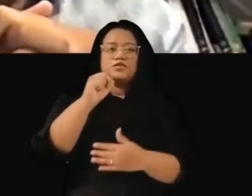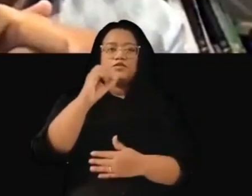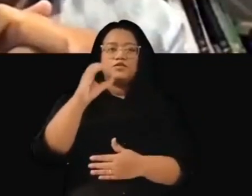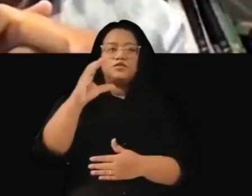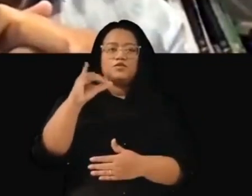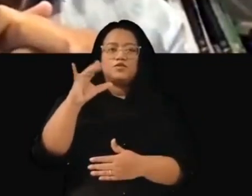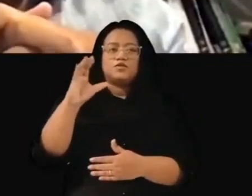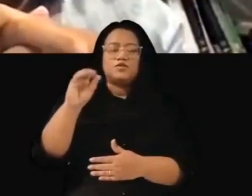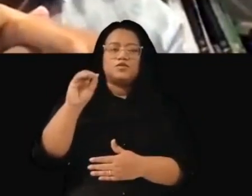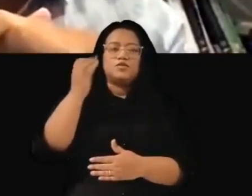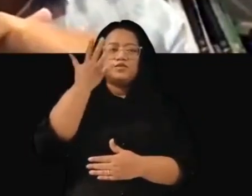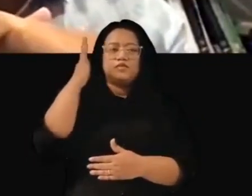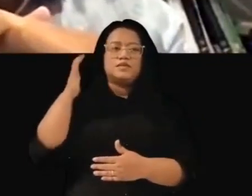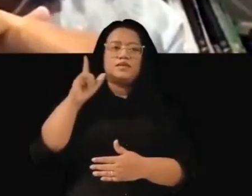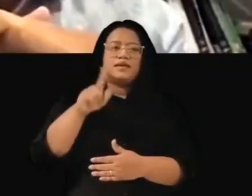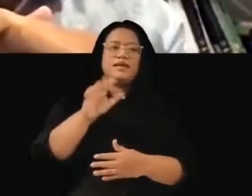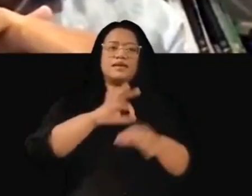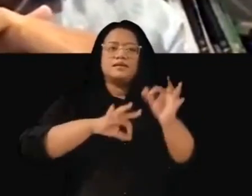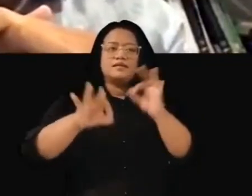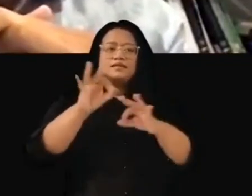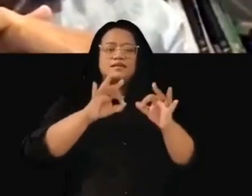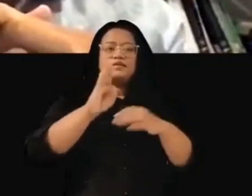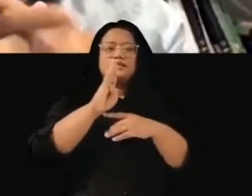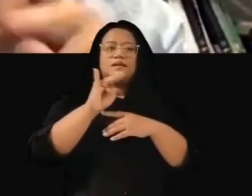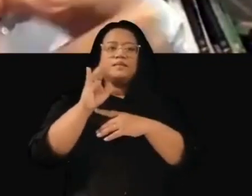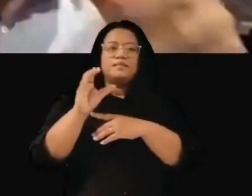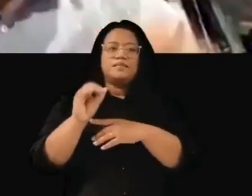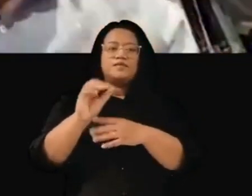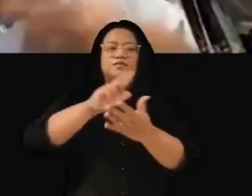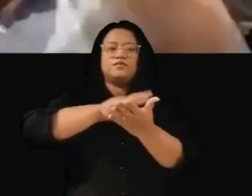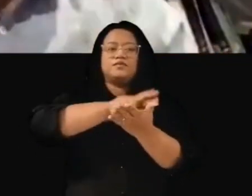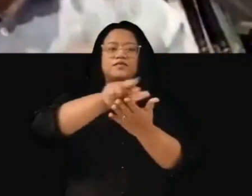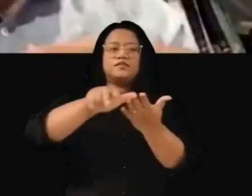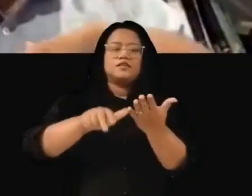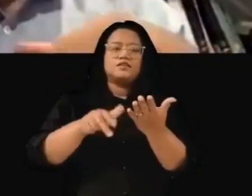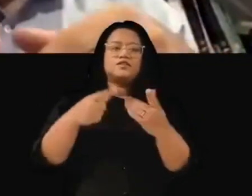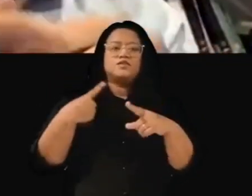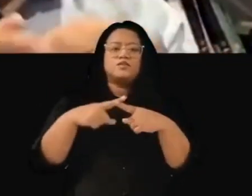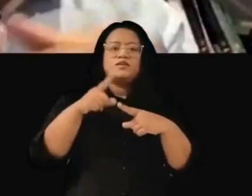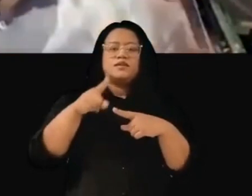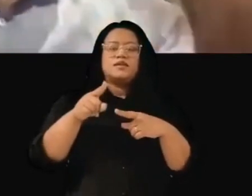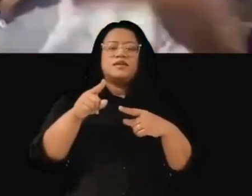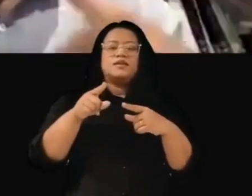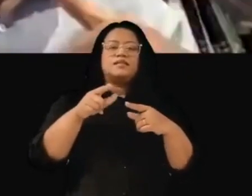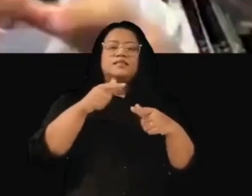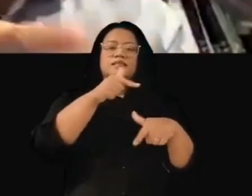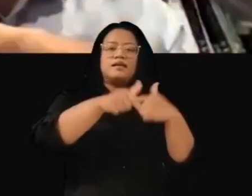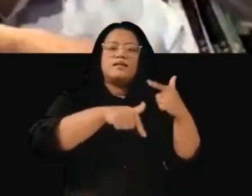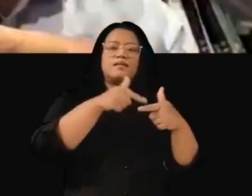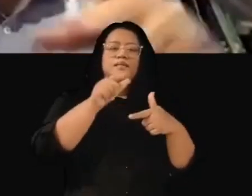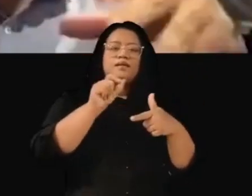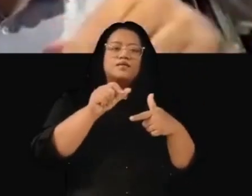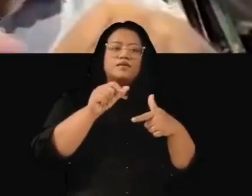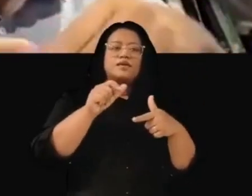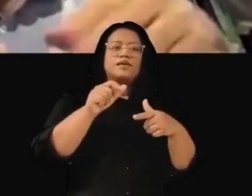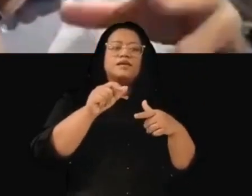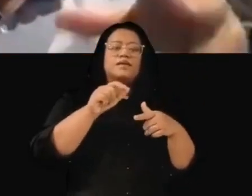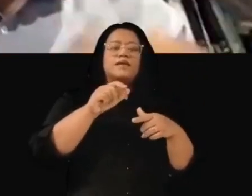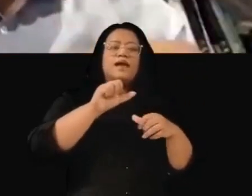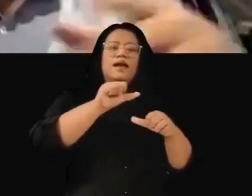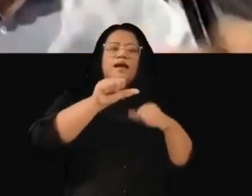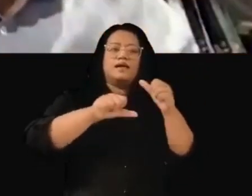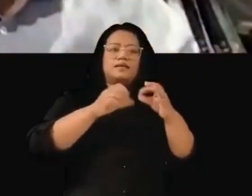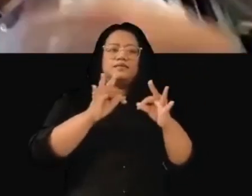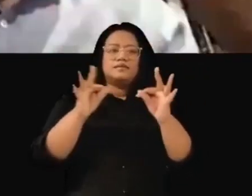da Biodiversidade, justamente por conta que ela trabalha essa possibilidade de inovação com o conhecimento tradicional. Depois, a mudança